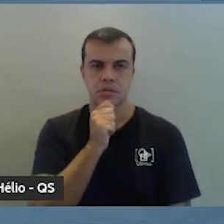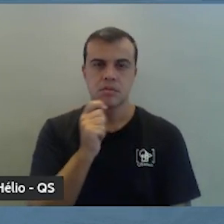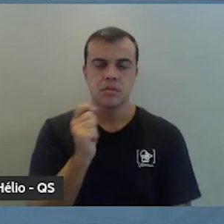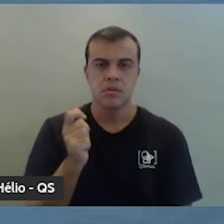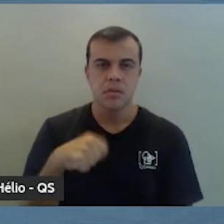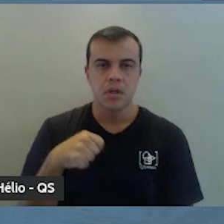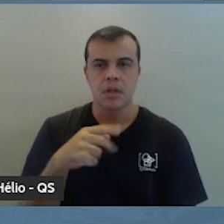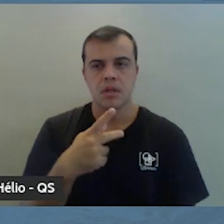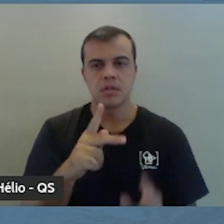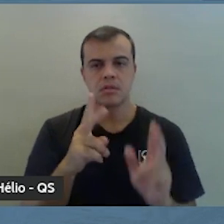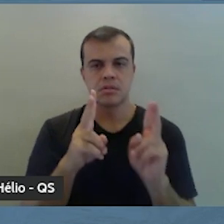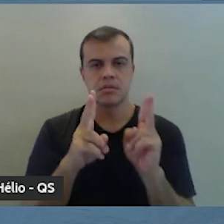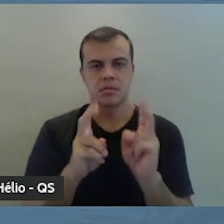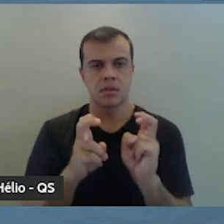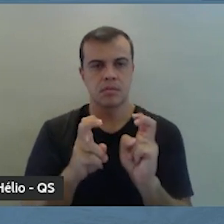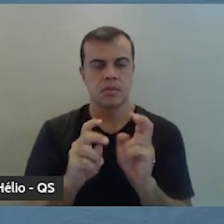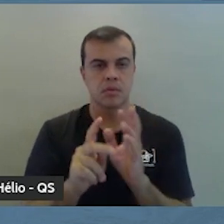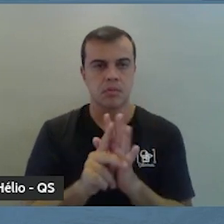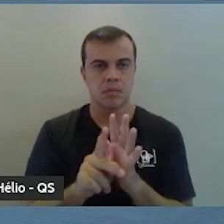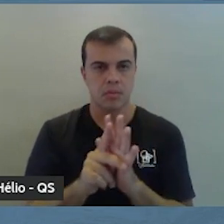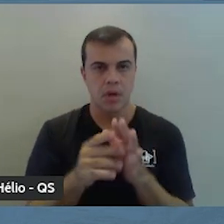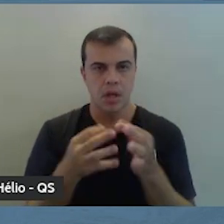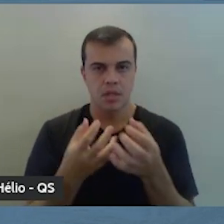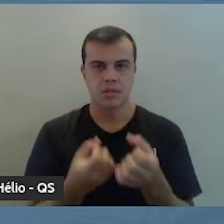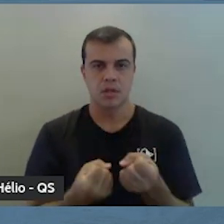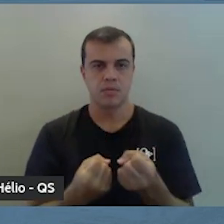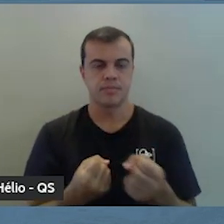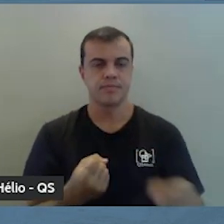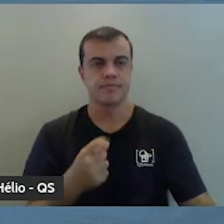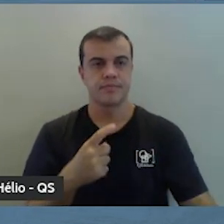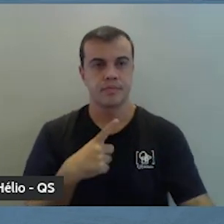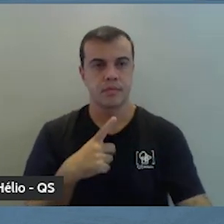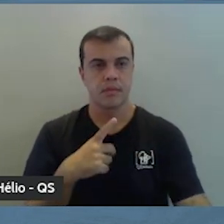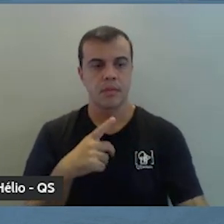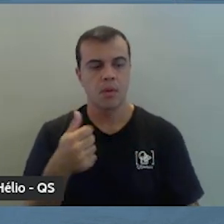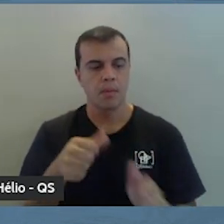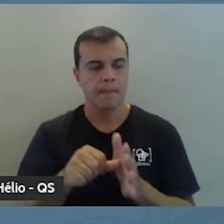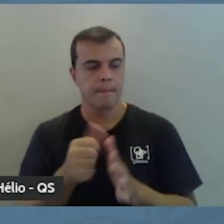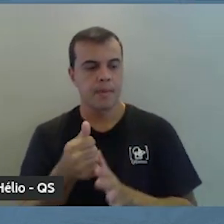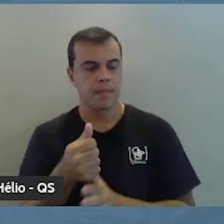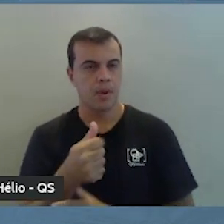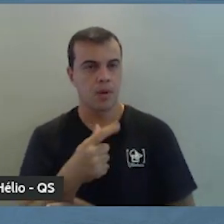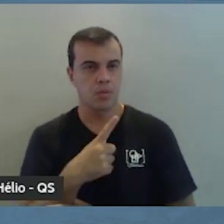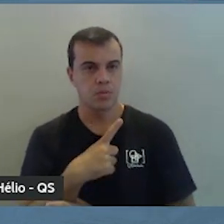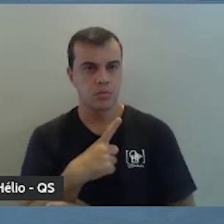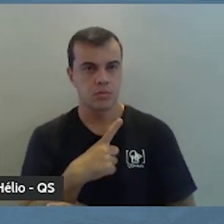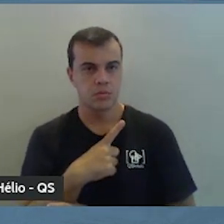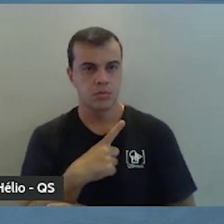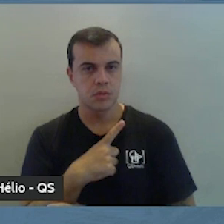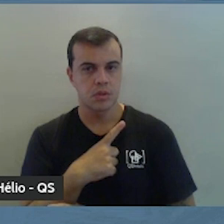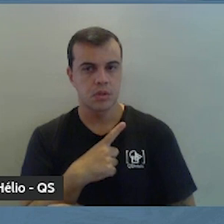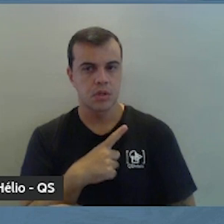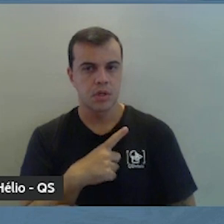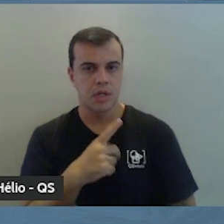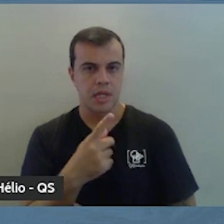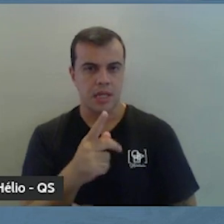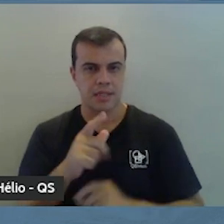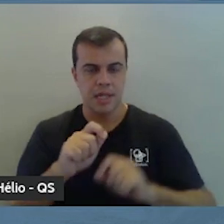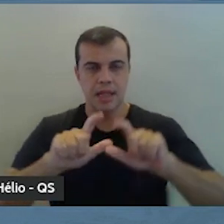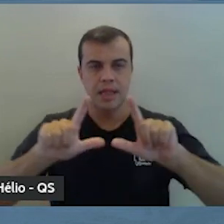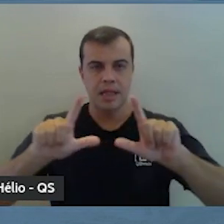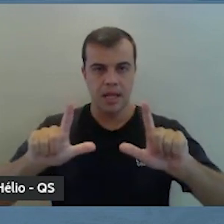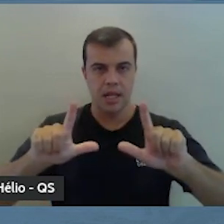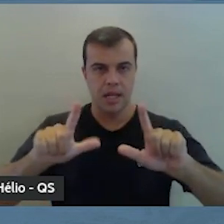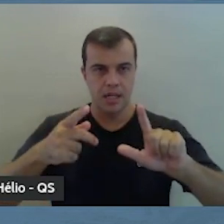esses temas fossem aceitos. Então, no primeiro momento, essa tela, O